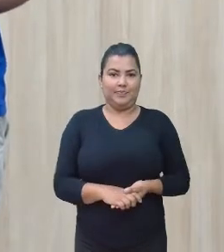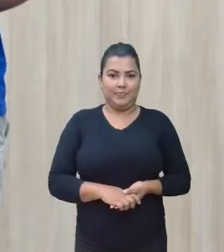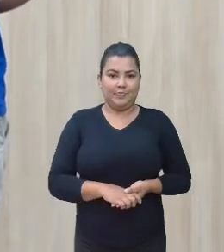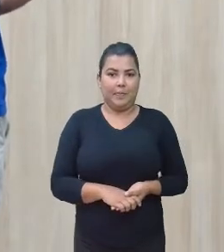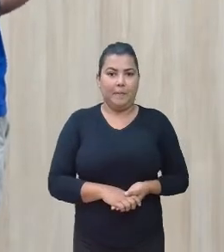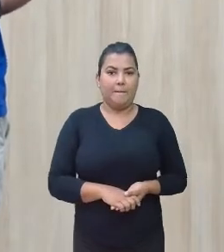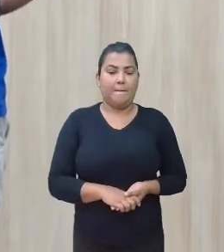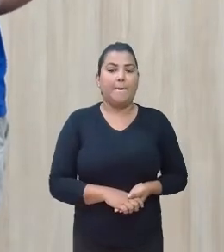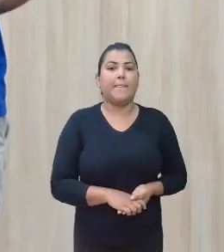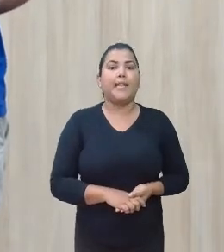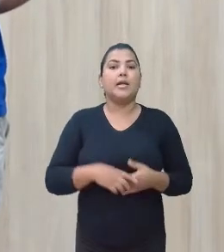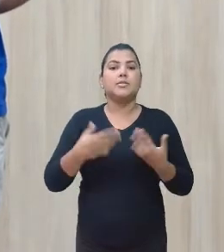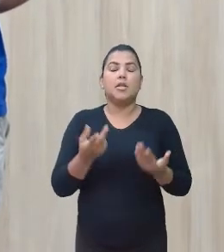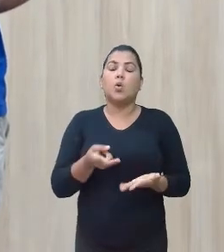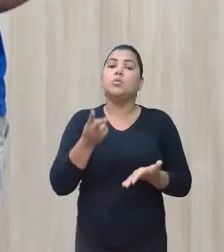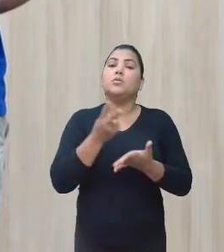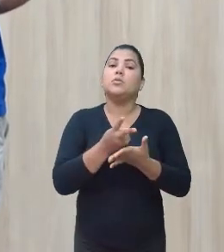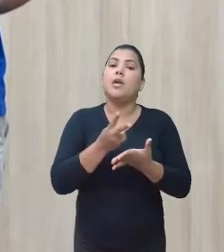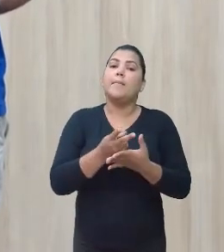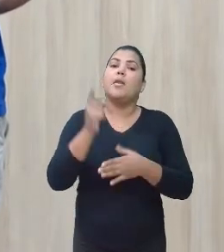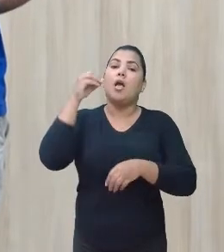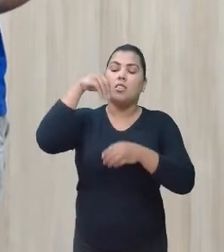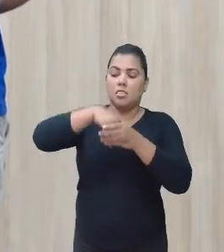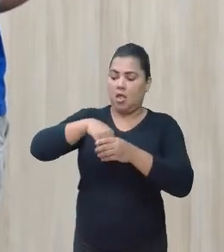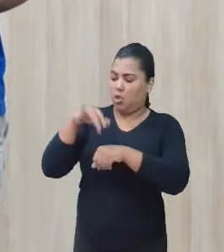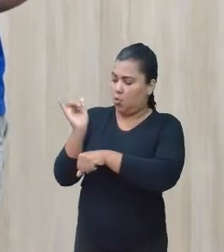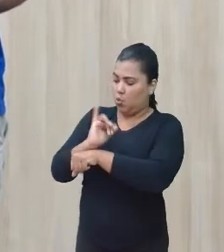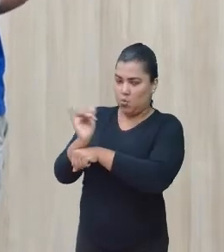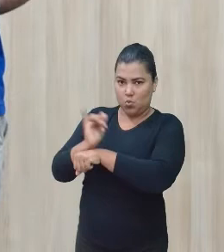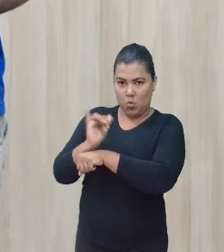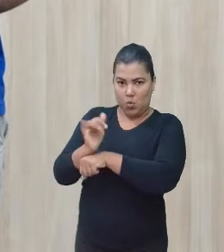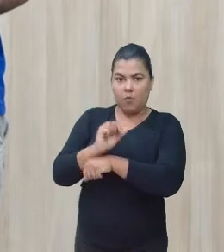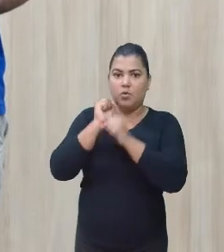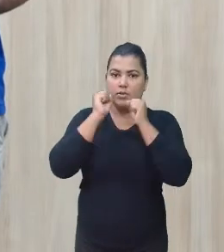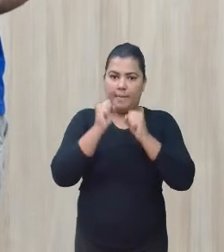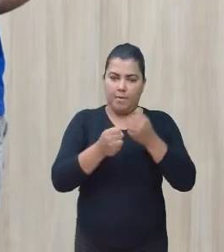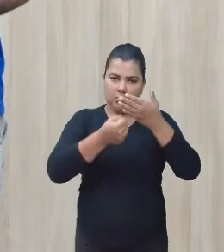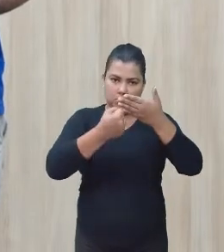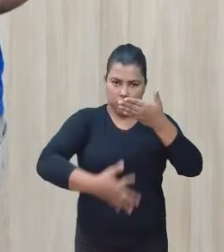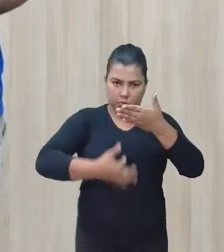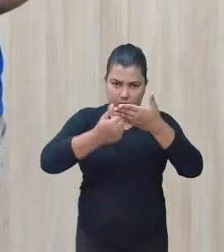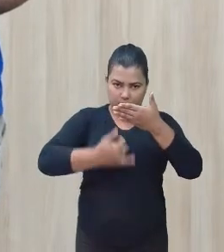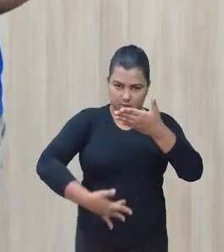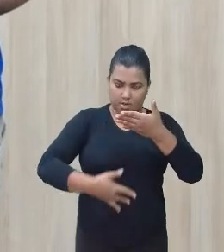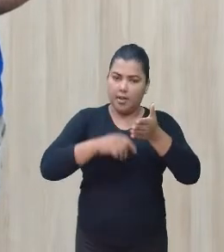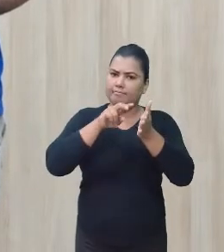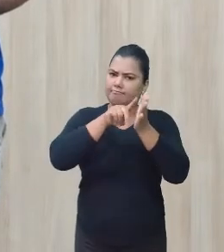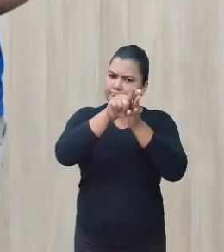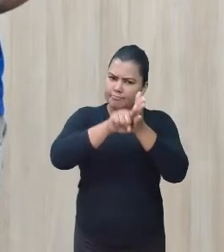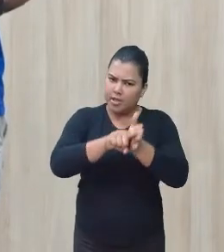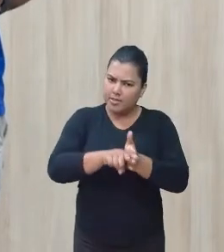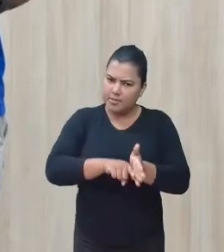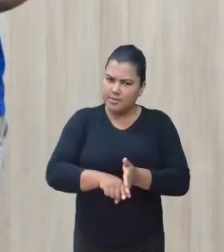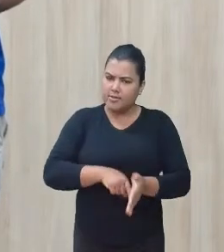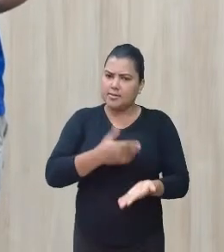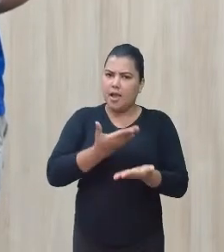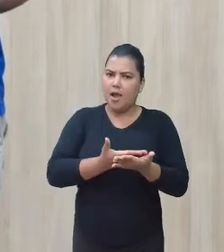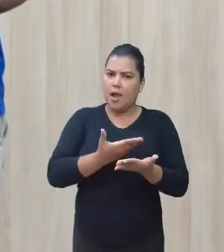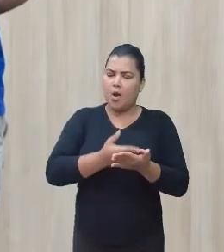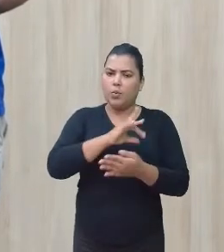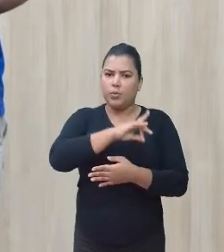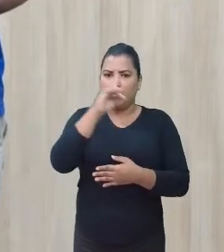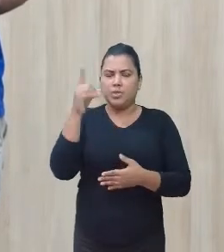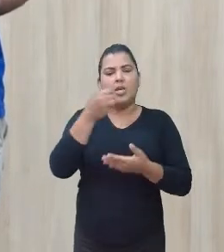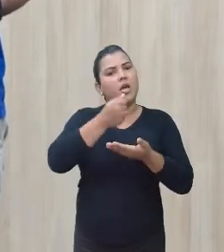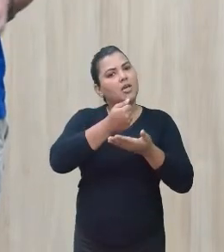vez, logo em breve, essa aula estará no YouTube e você escreve lá nos comentários, procura a aula do dia e escreve para